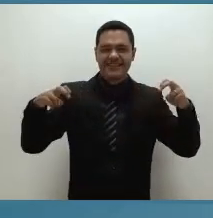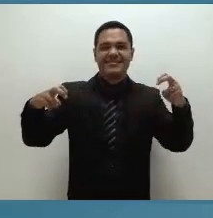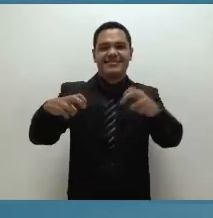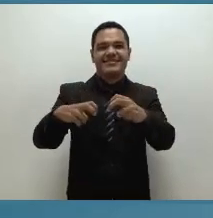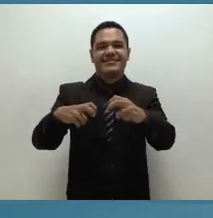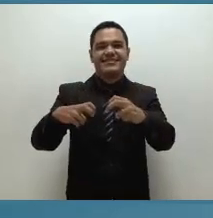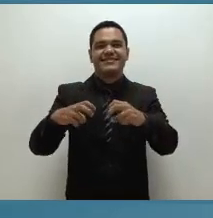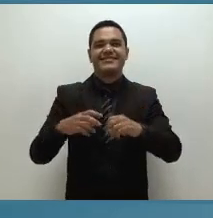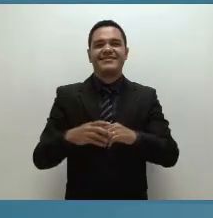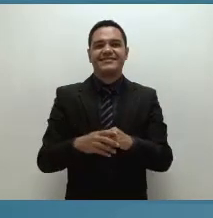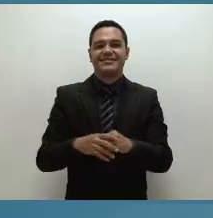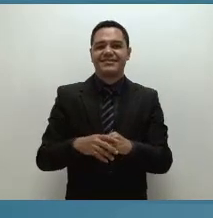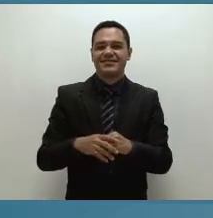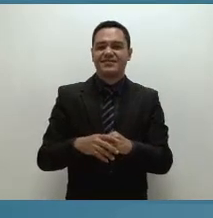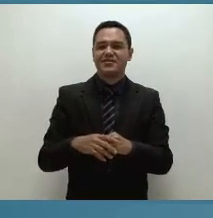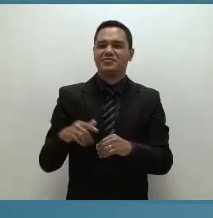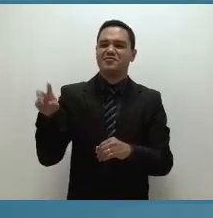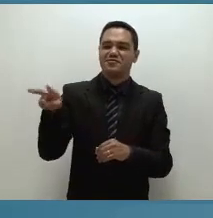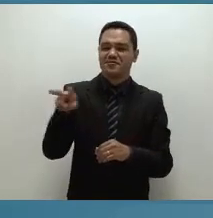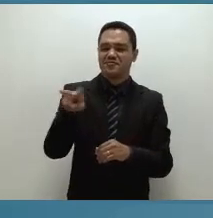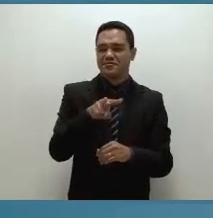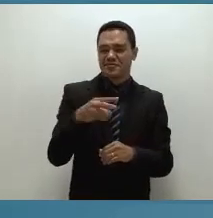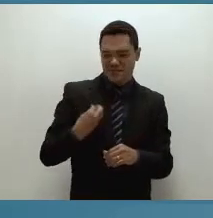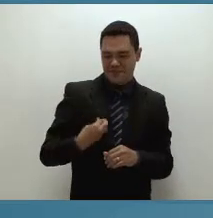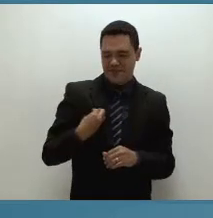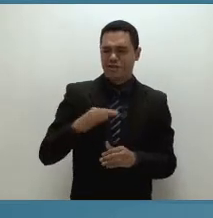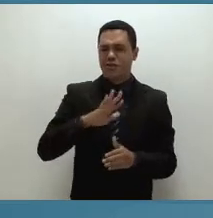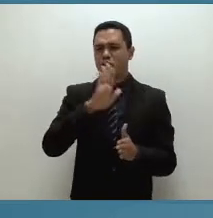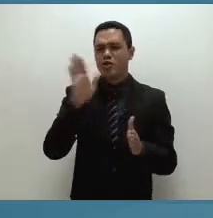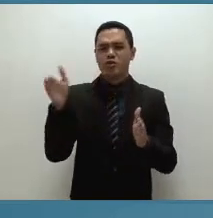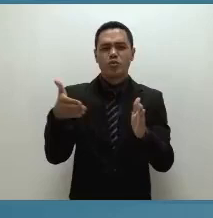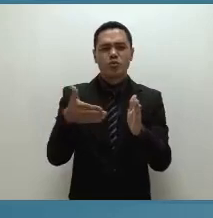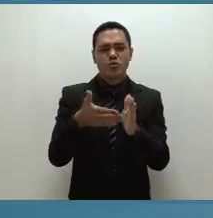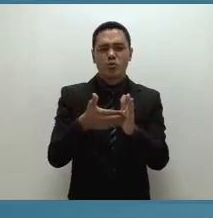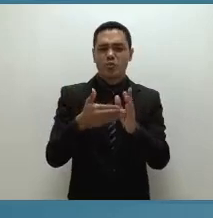com a presença de todos os